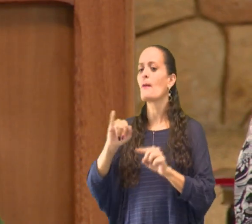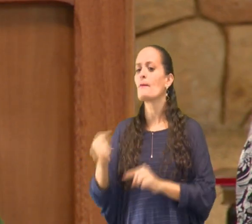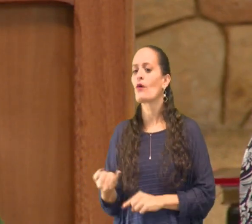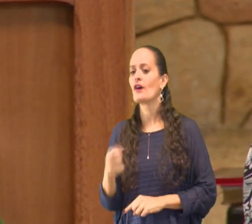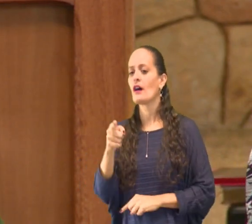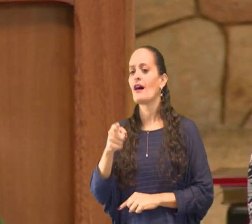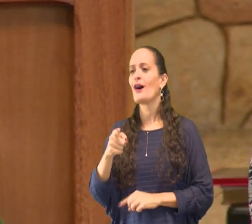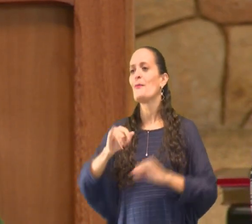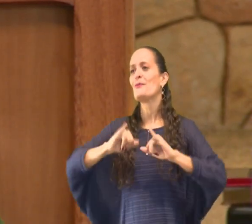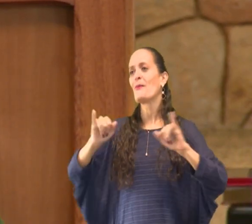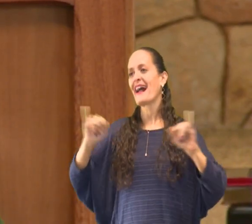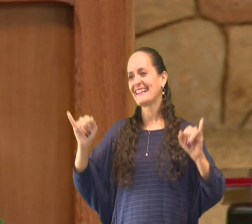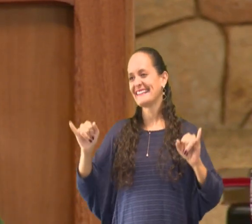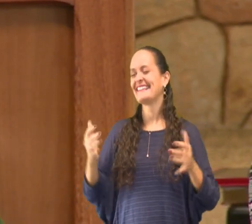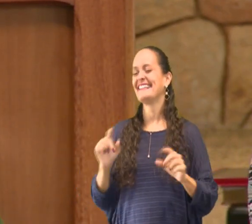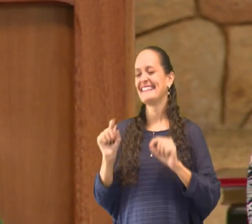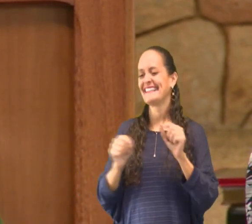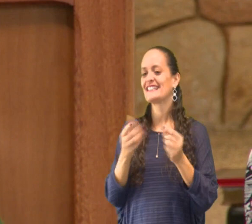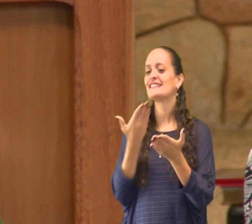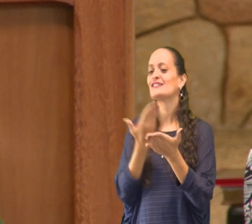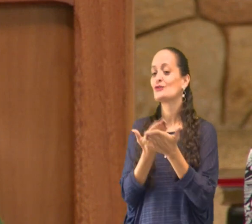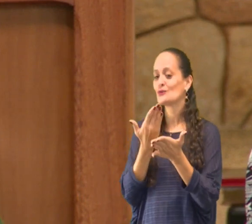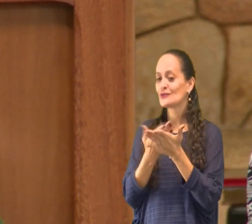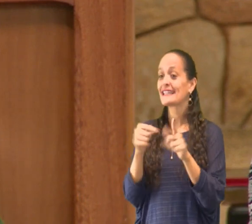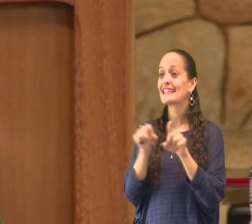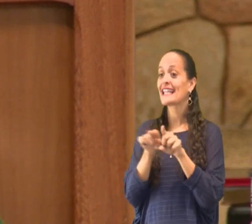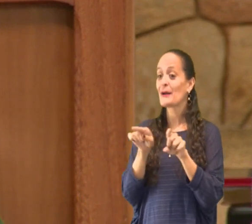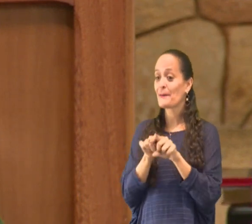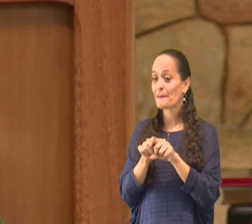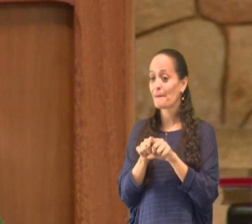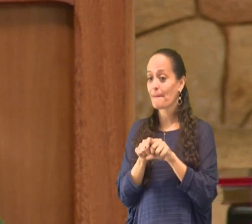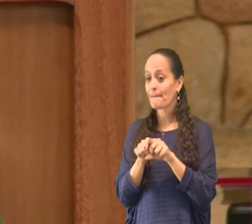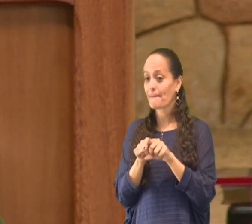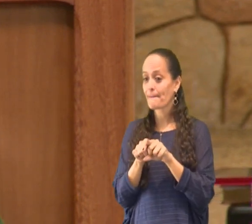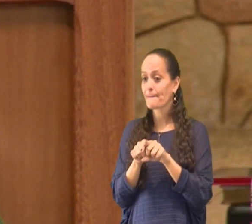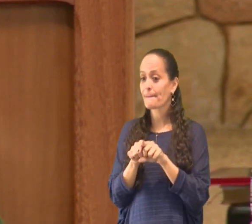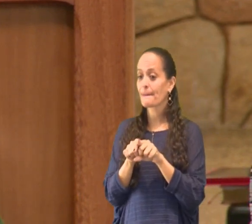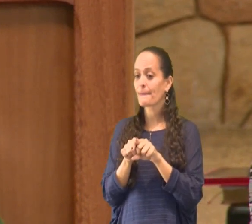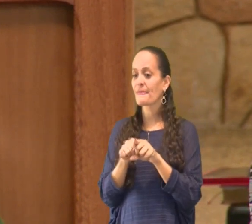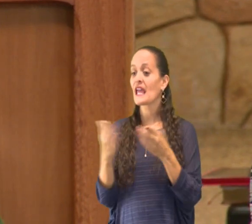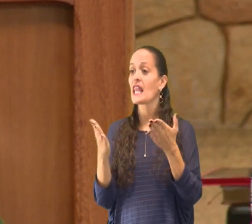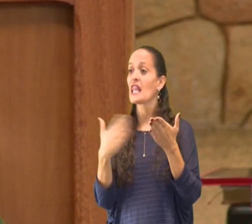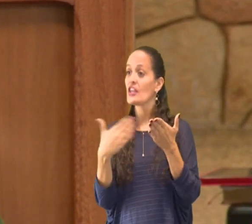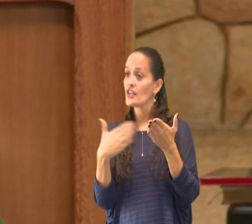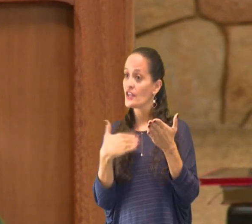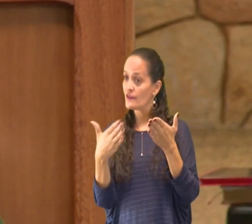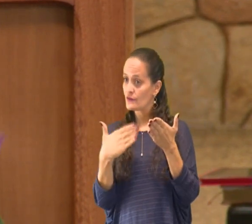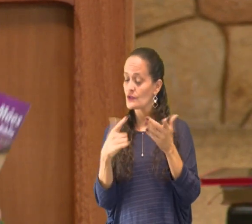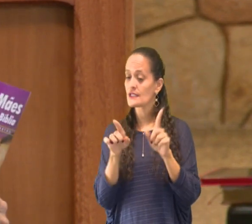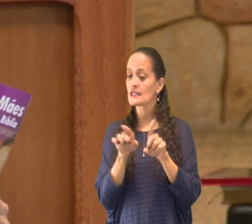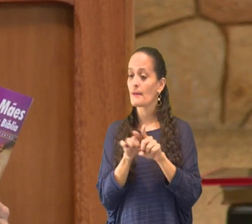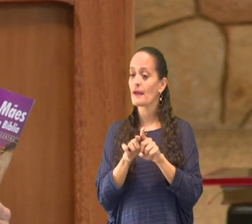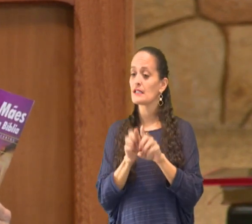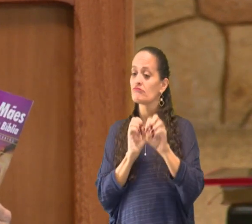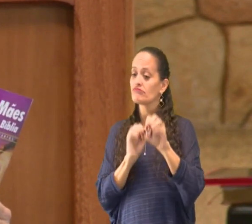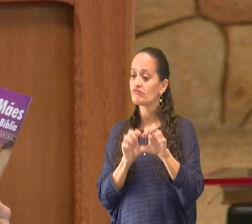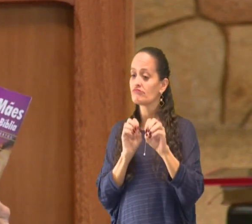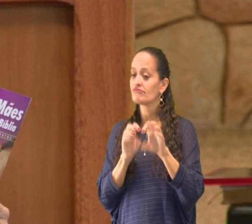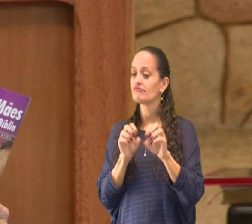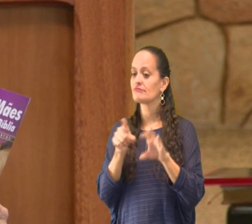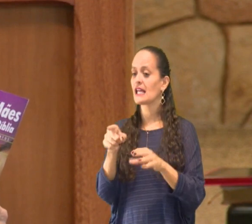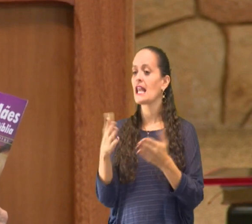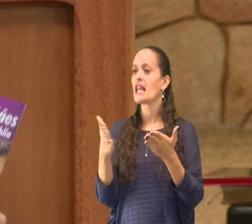a propaganda, nós vamos estudar as lições trazidas, essa